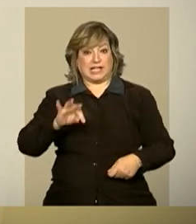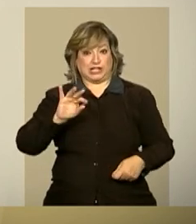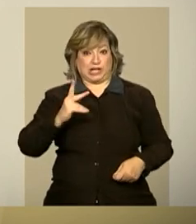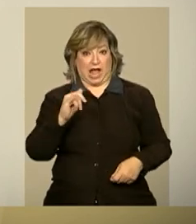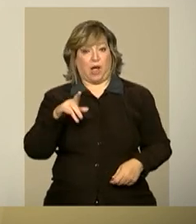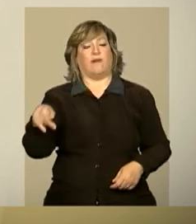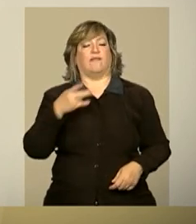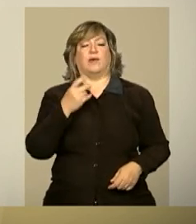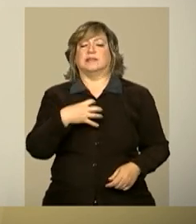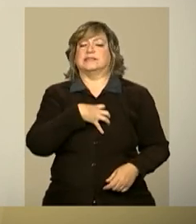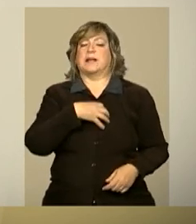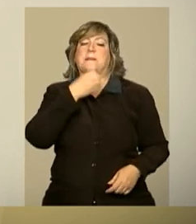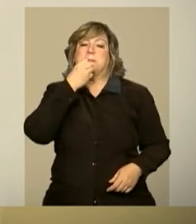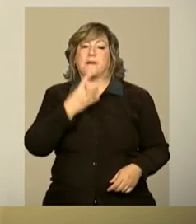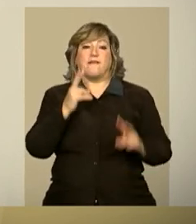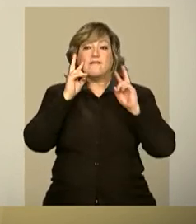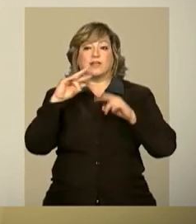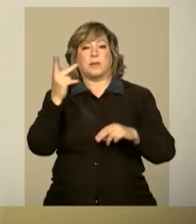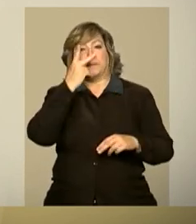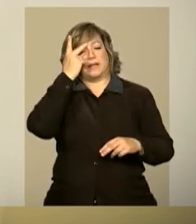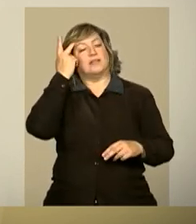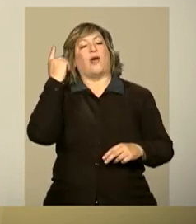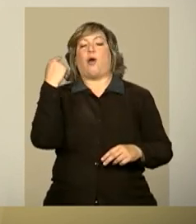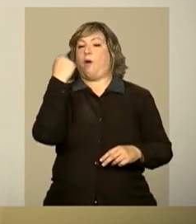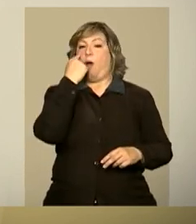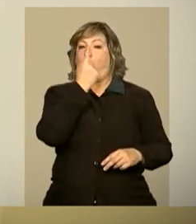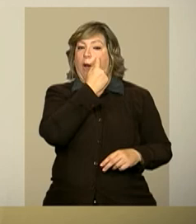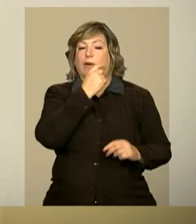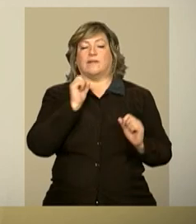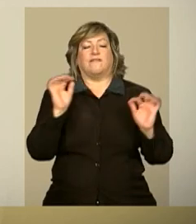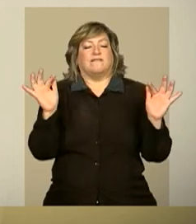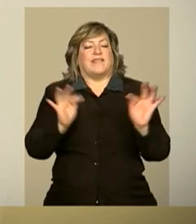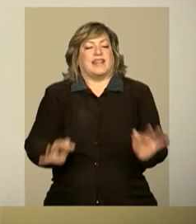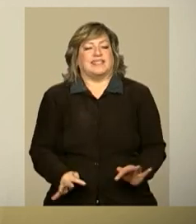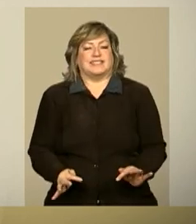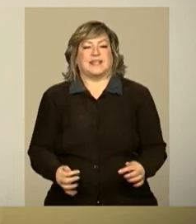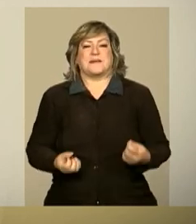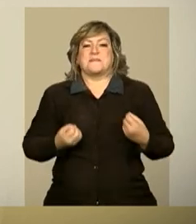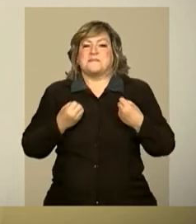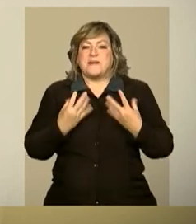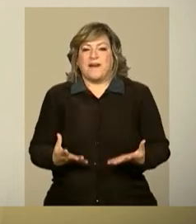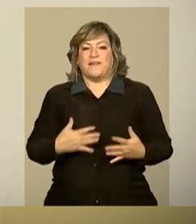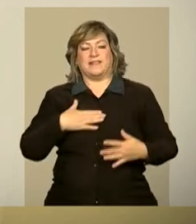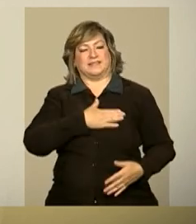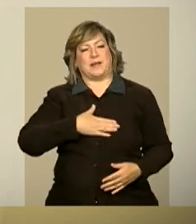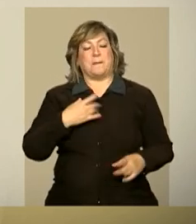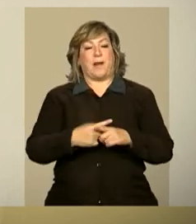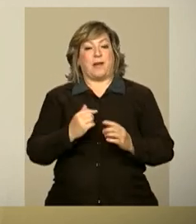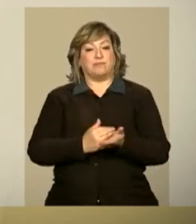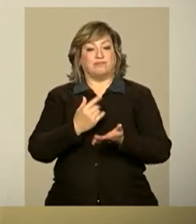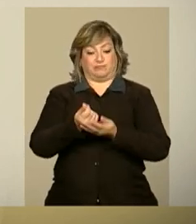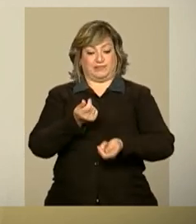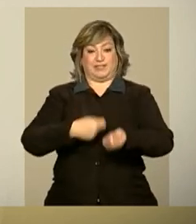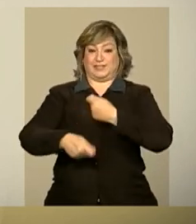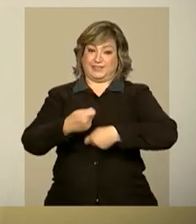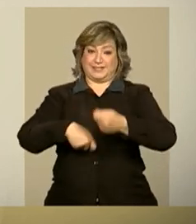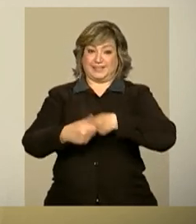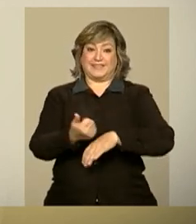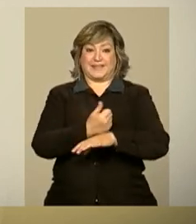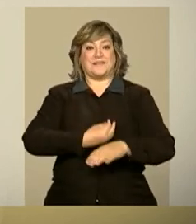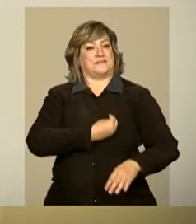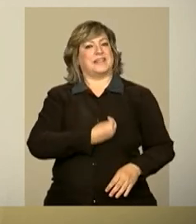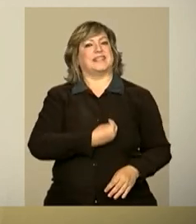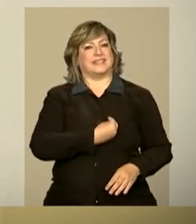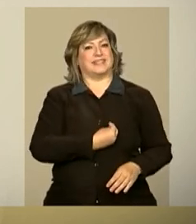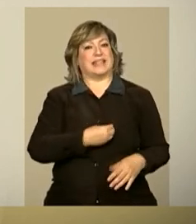como é gratificante ver o olhar de felicidade da pessoa que está se organizando que aumentou o seu faturamento está melhorando